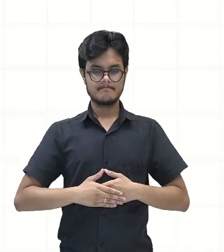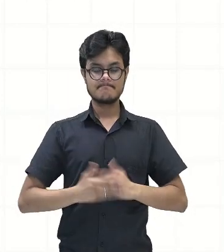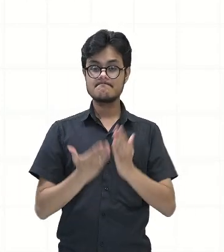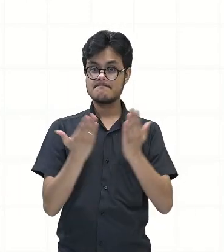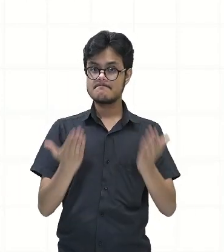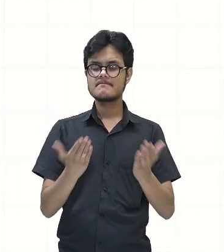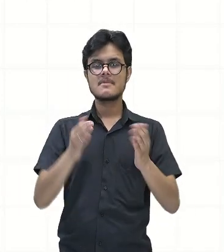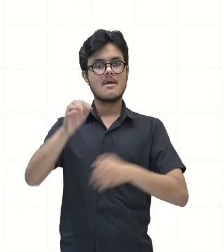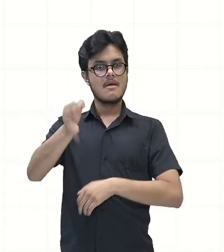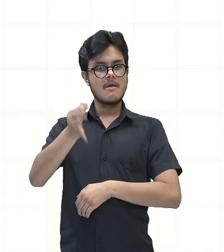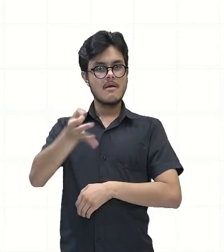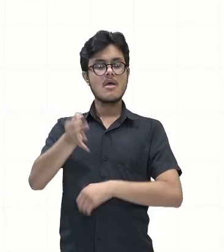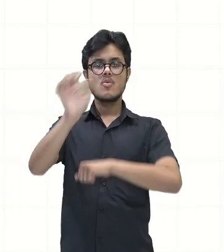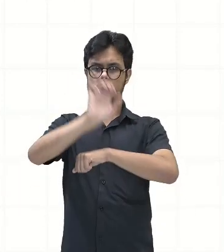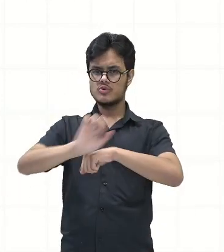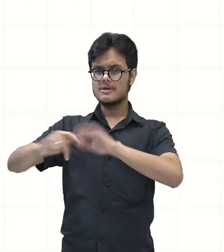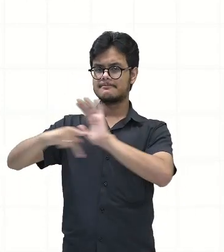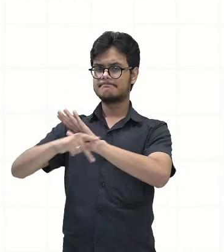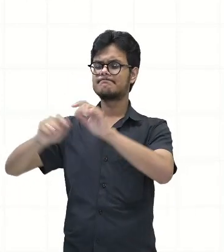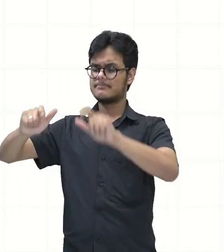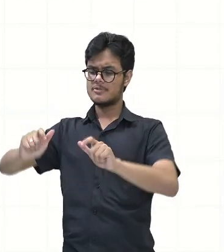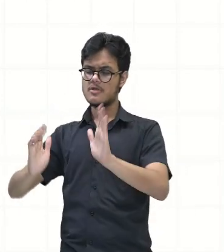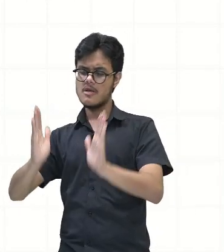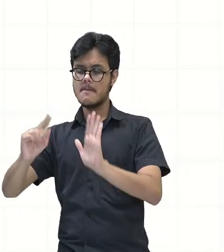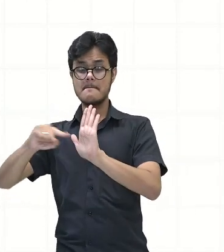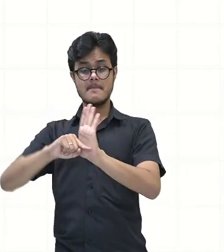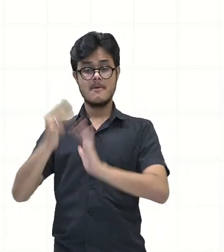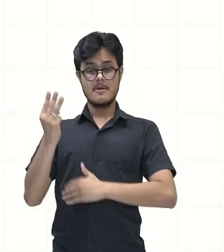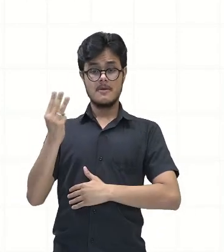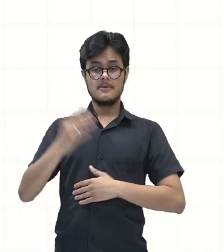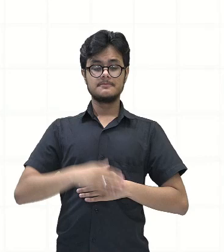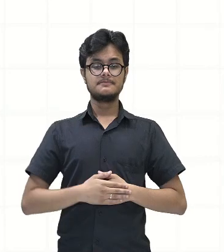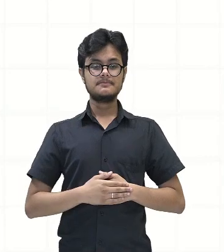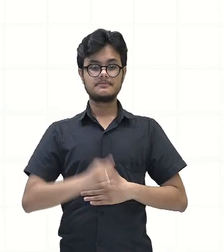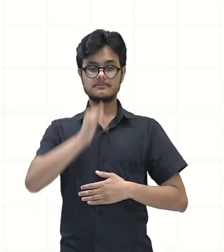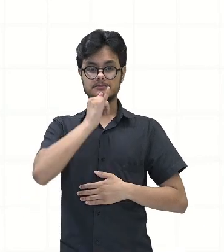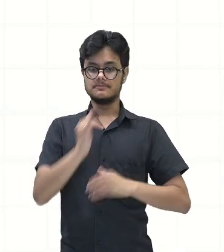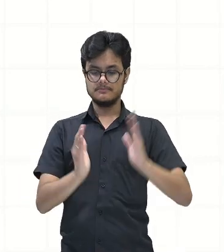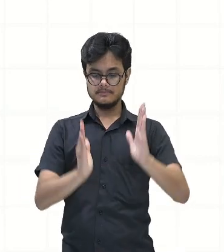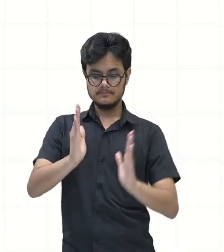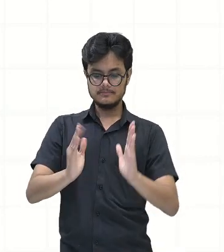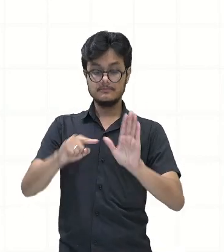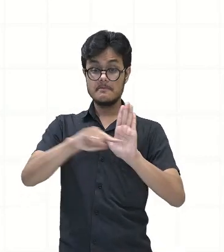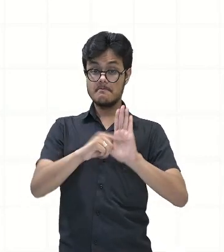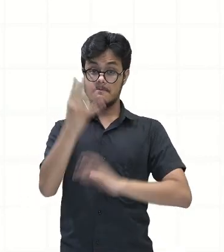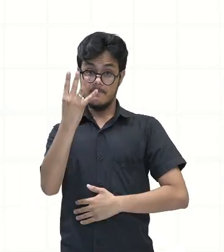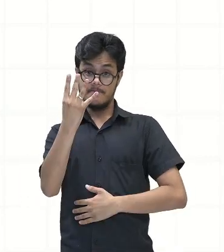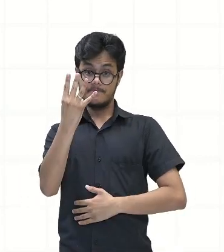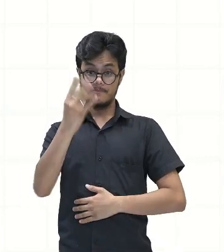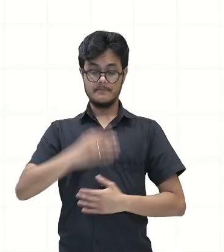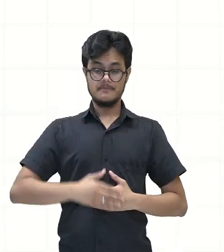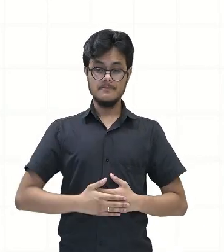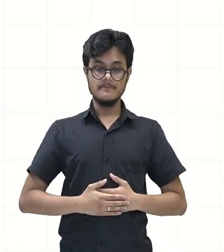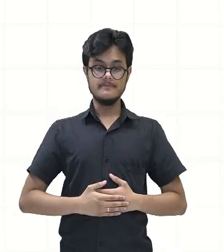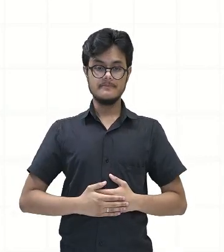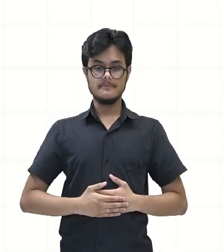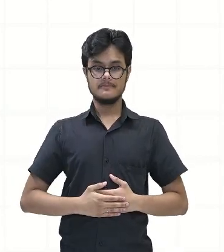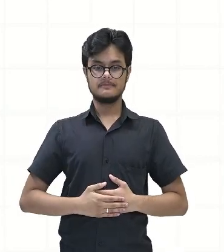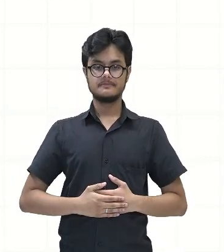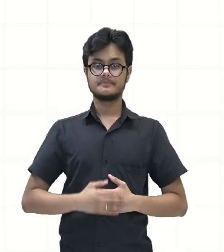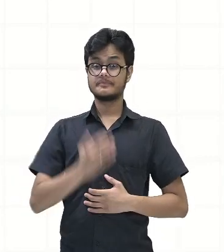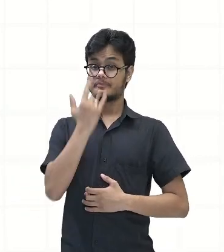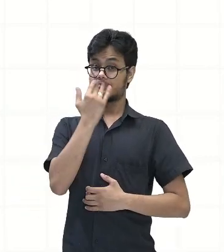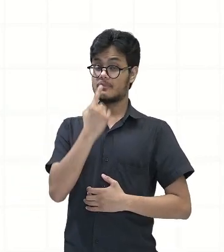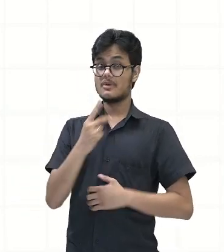estados brasileiros estão dentro desse fuso. O fuso -4, né? Ele está aqui, compreende a